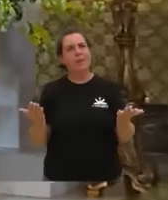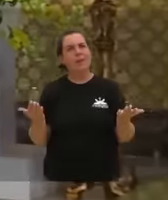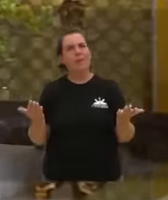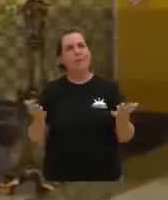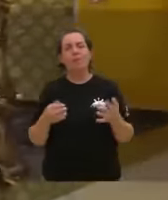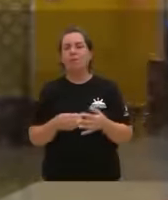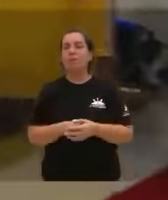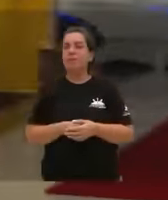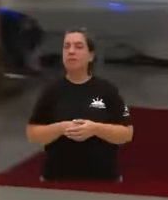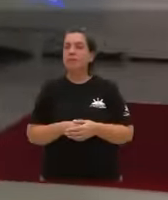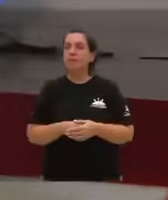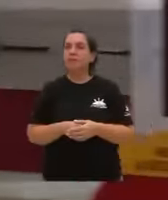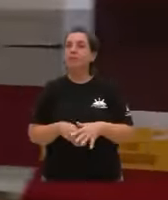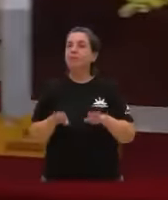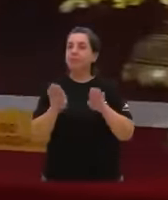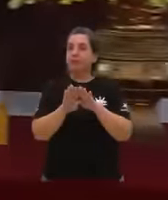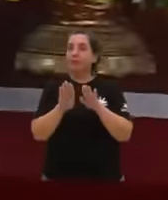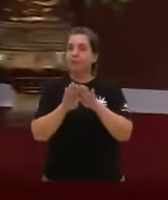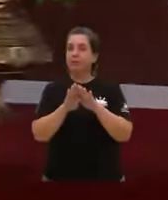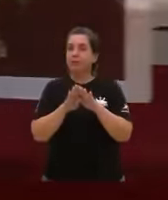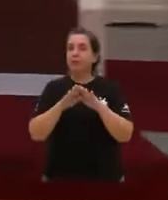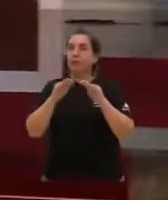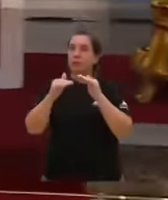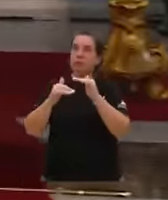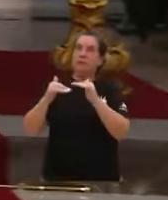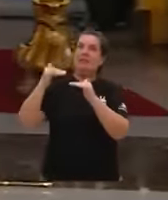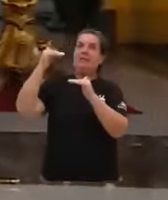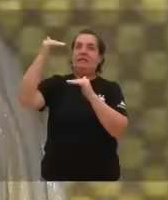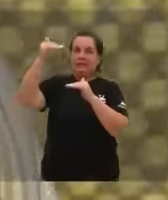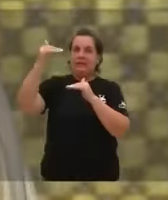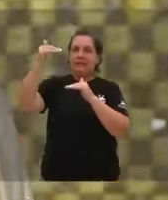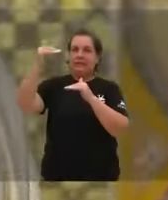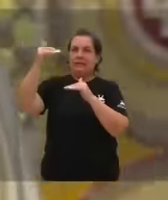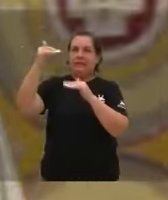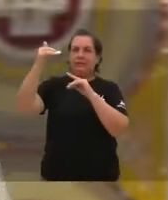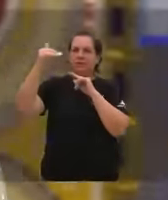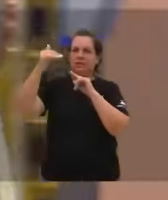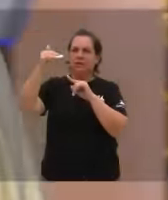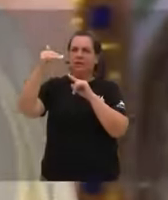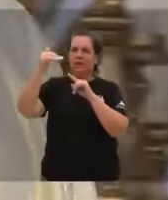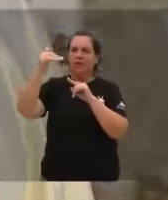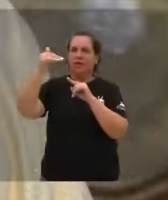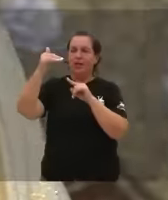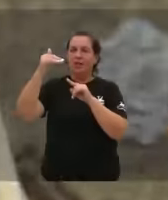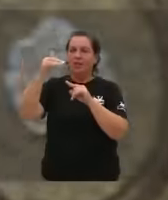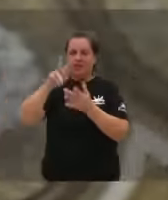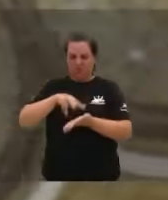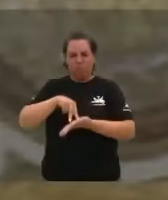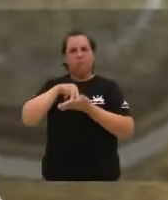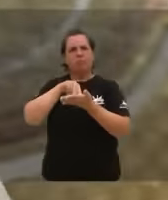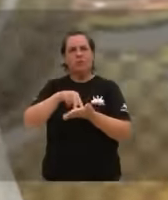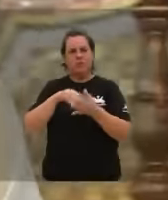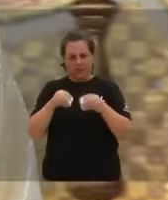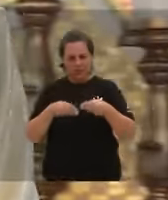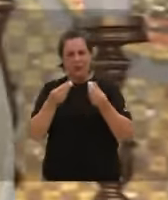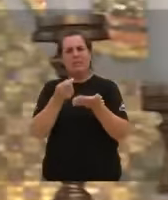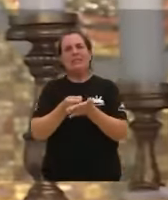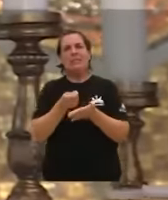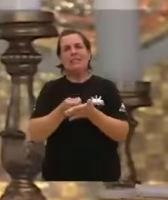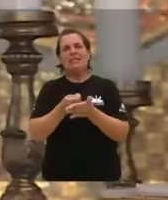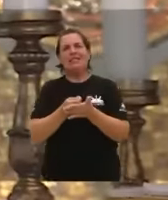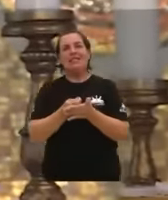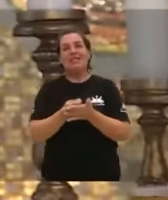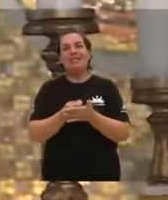um grau ainda maior para reforçar a insistência.